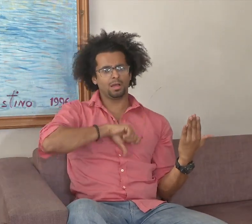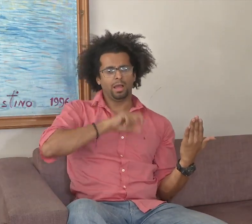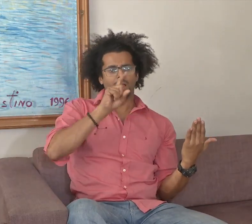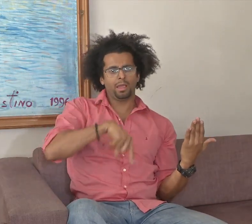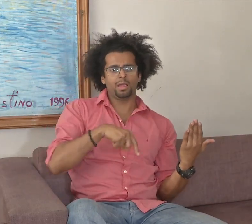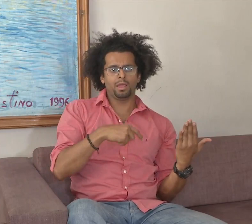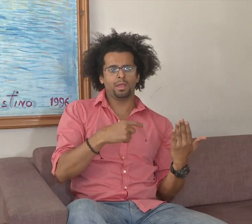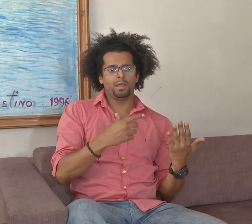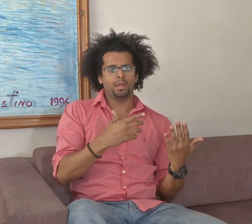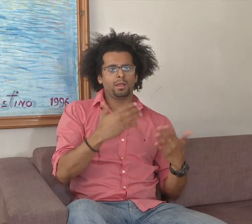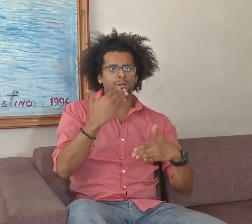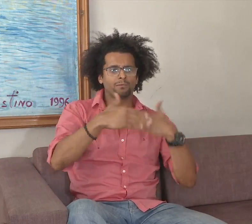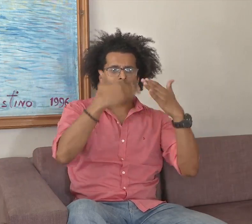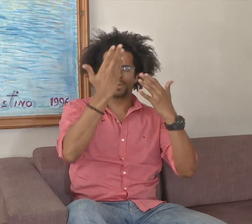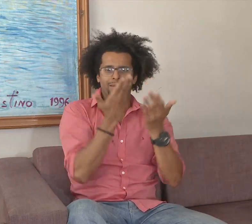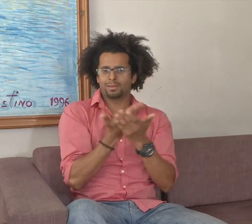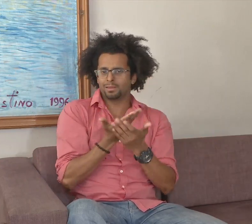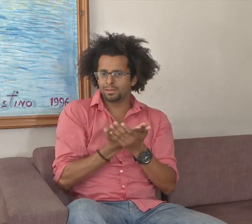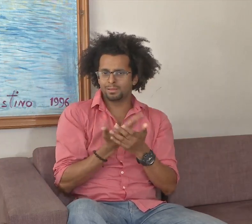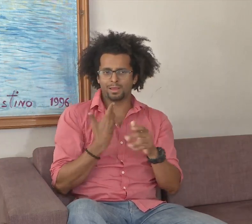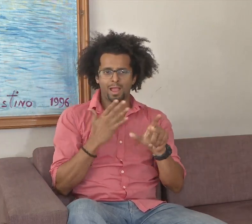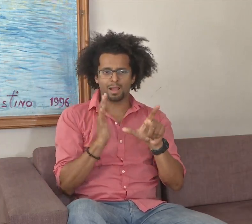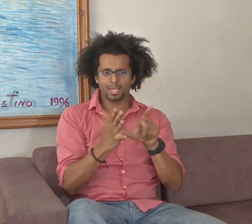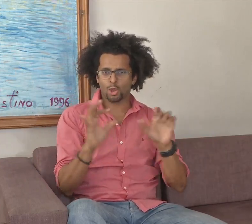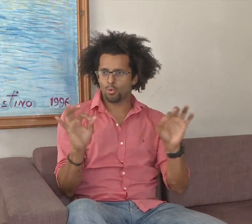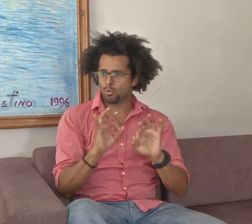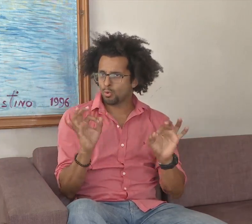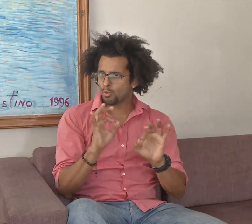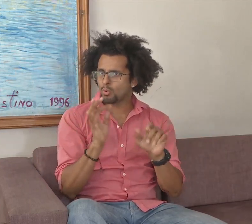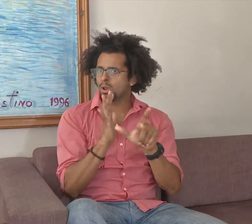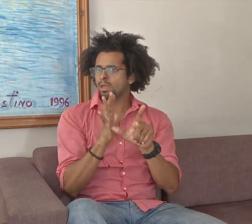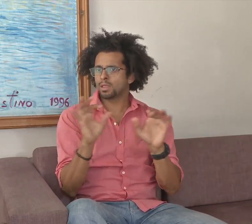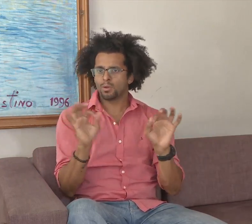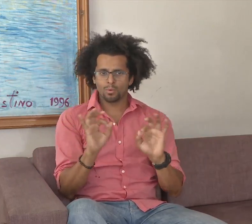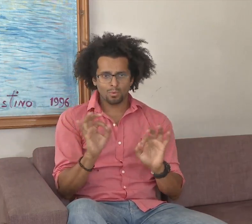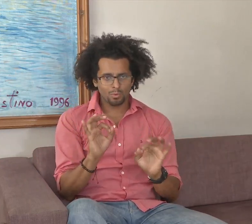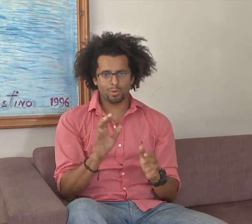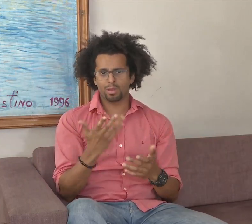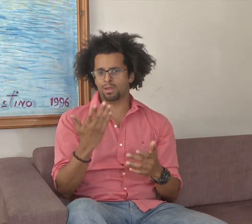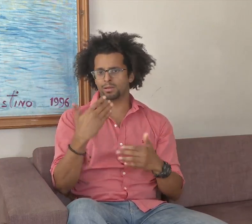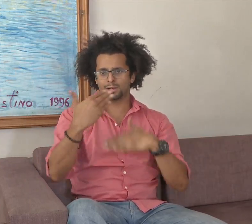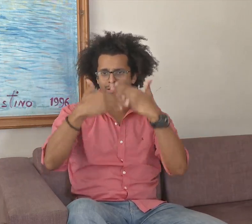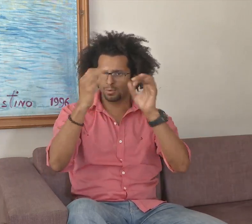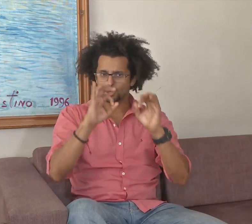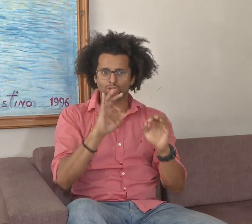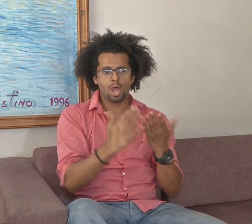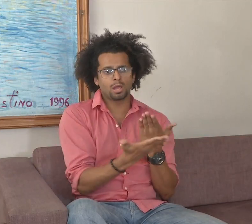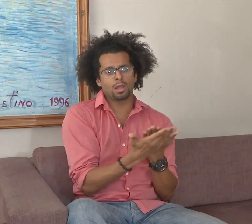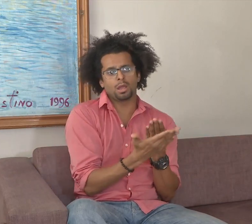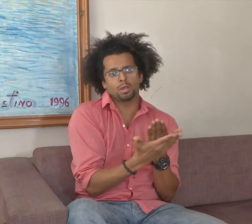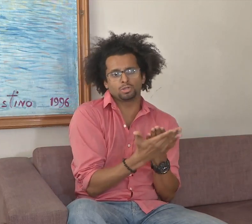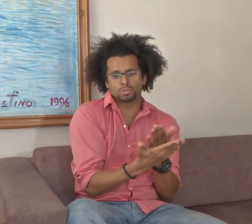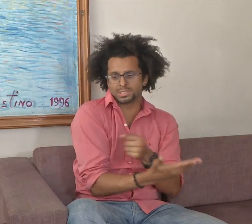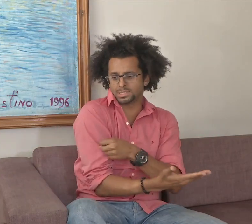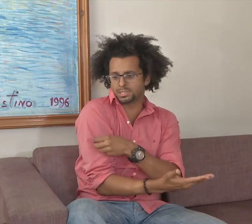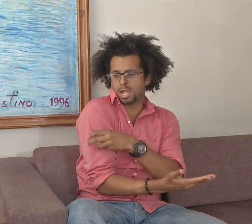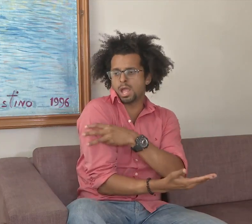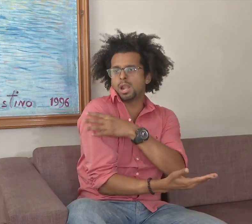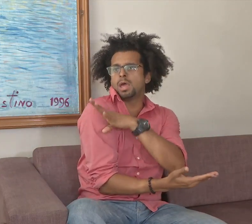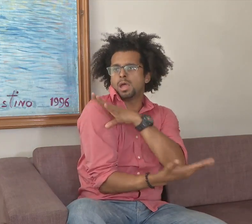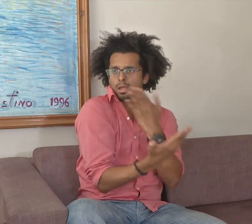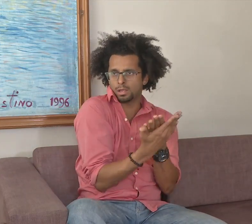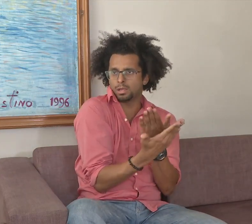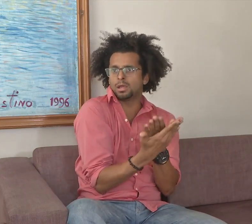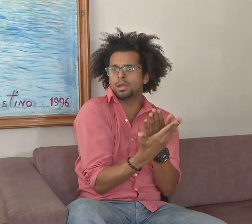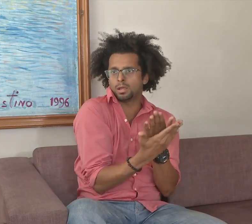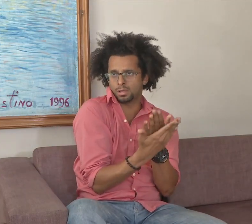o desenvolvimento educacional, quando ainda não tinham letras libras, só na sala de aula inclusiva.